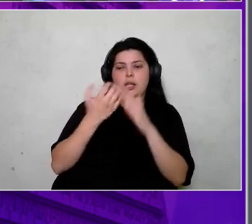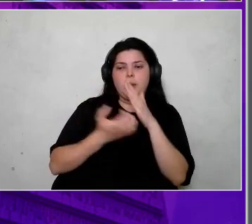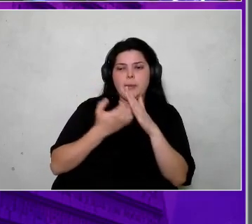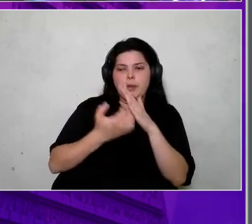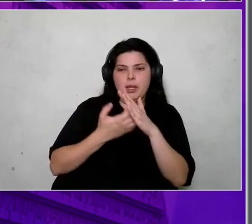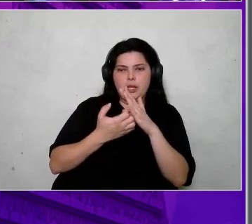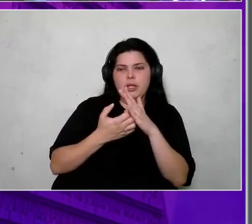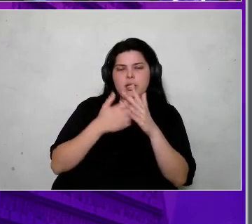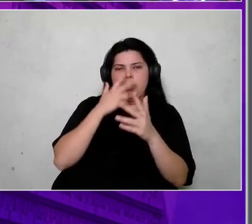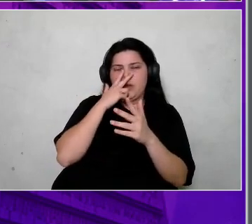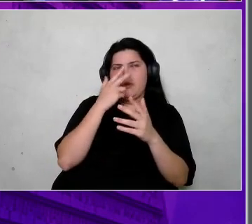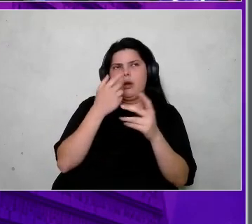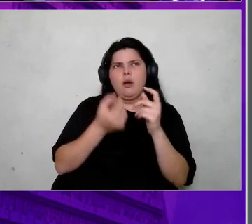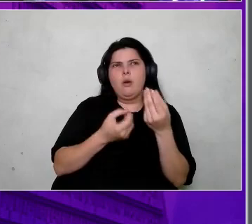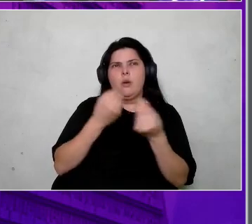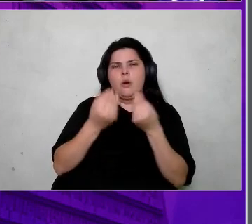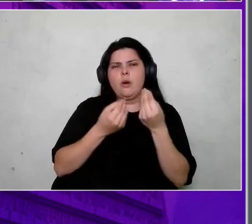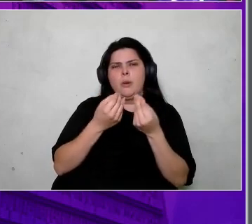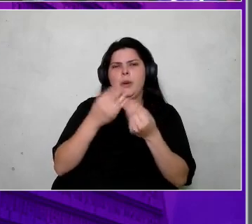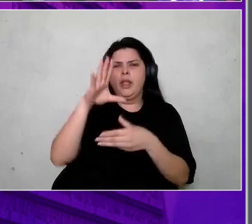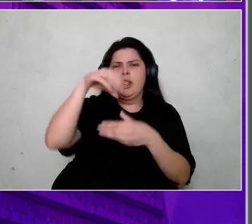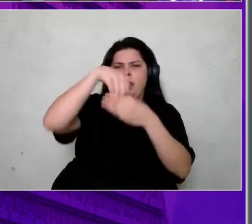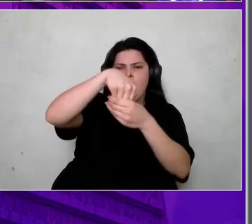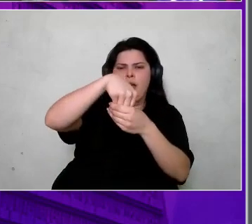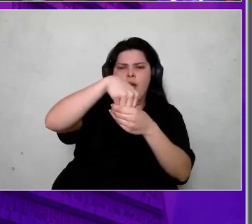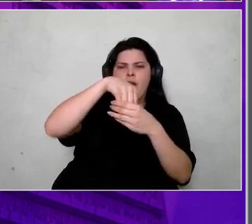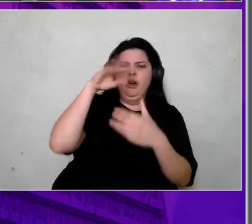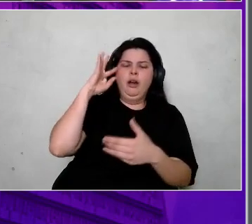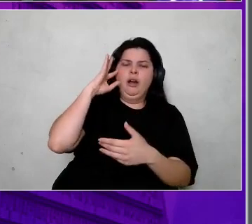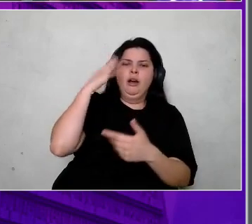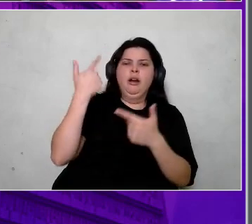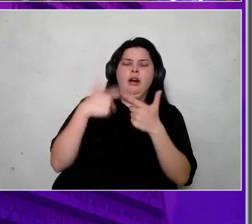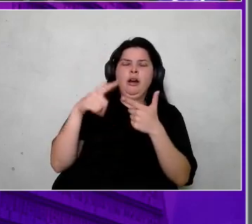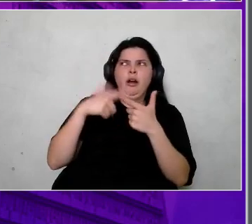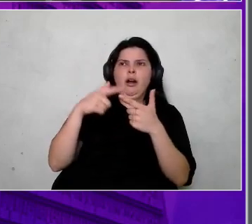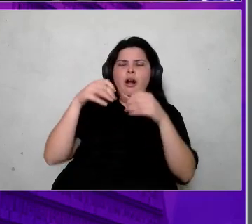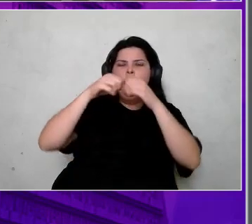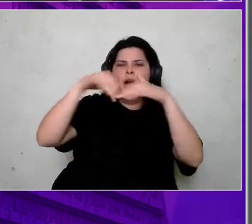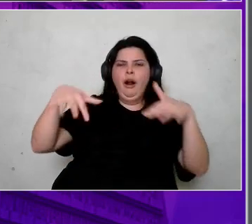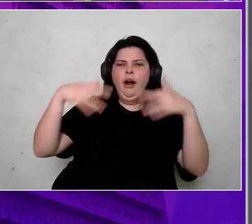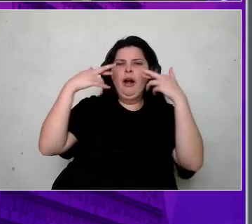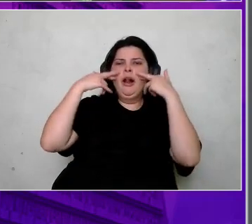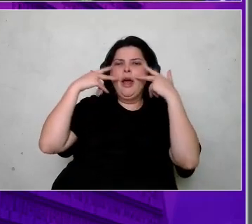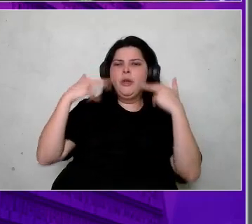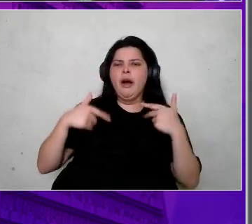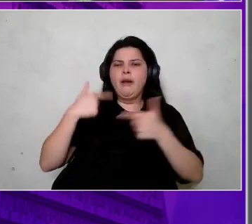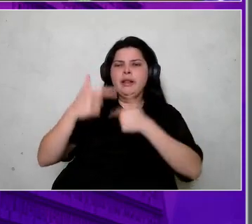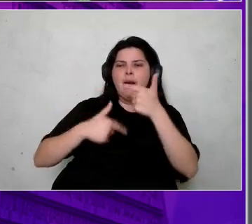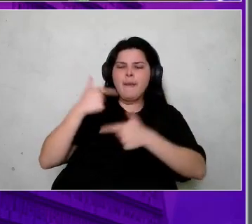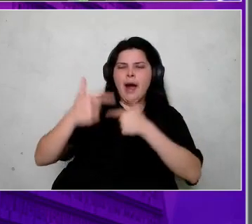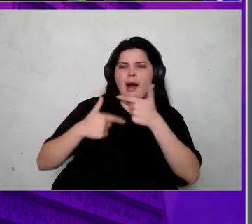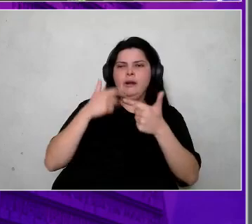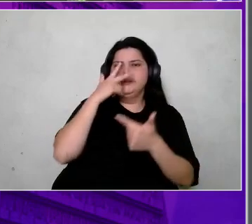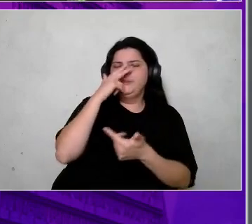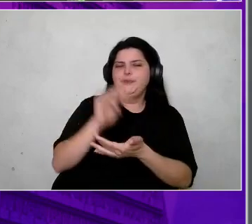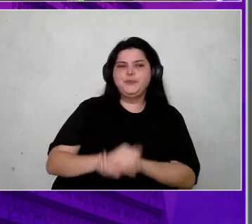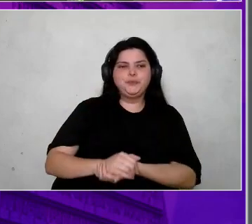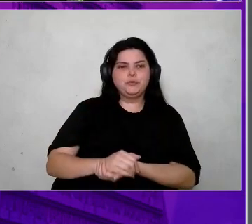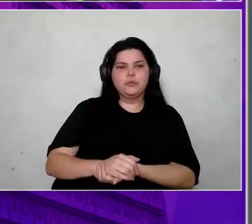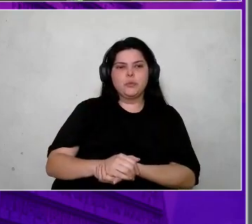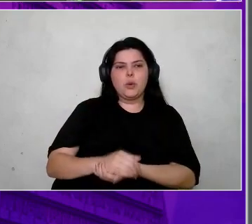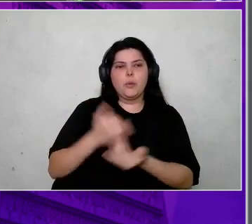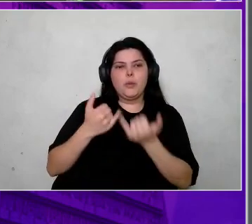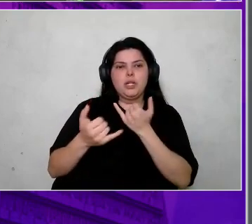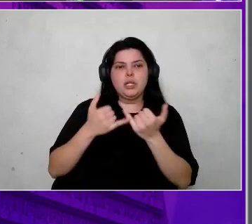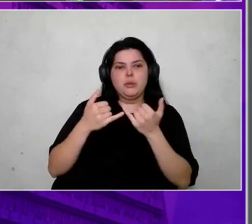chama dentro das soluções, como fluxo natural do trabalho, assim como quando eu estou no Waze, eu vou